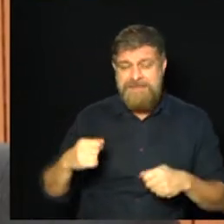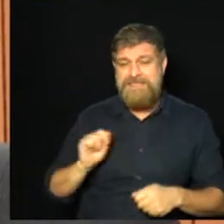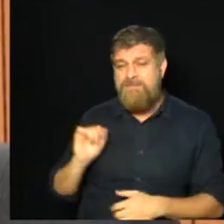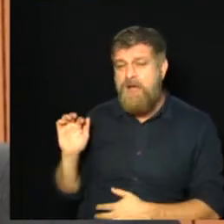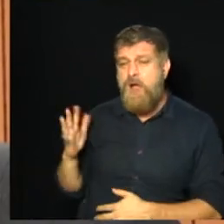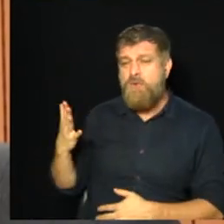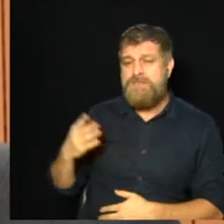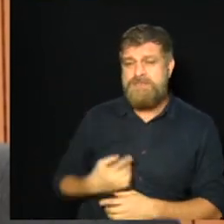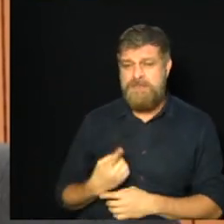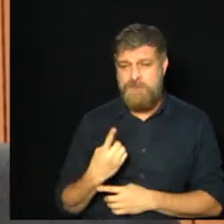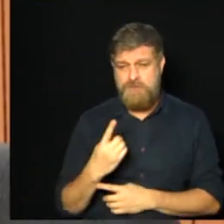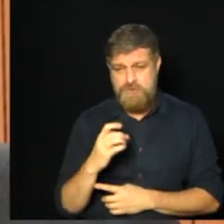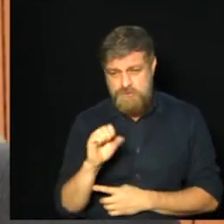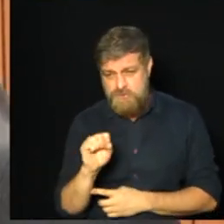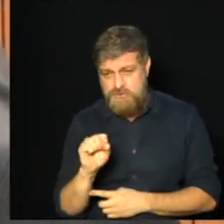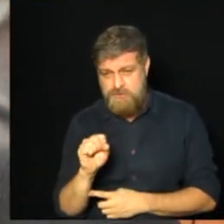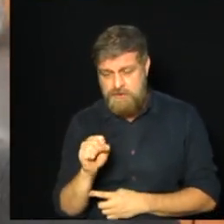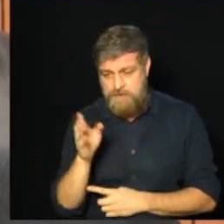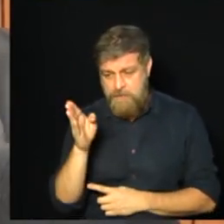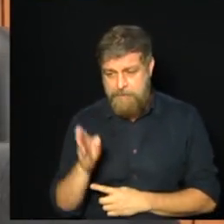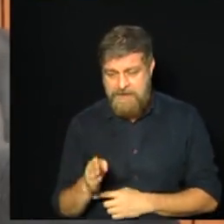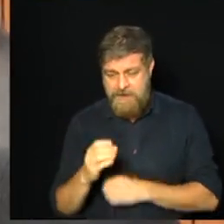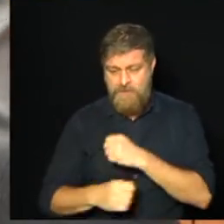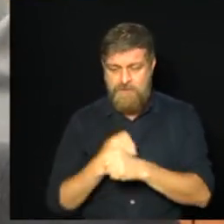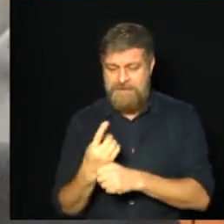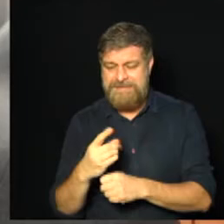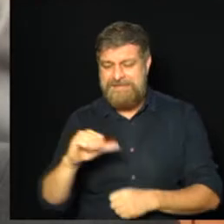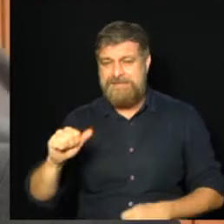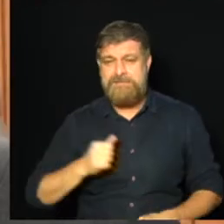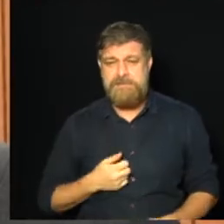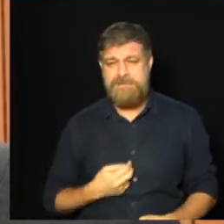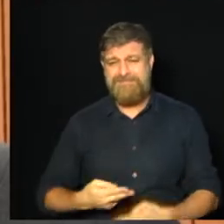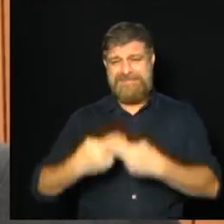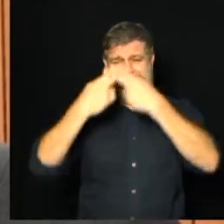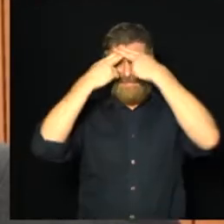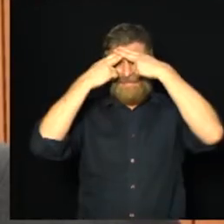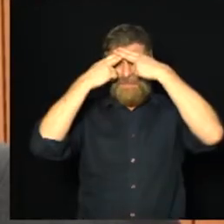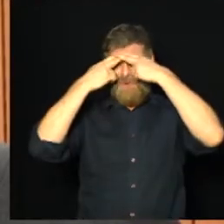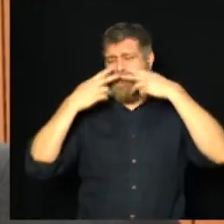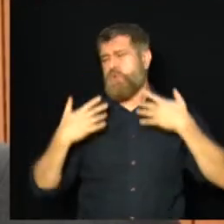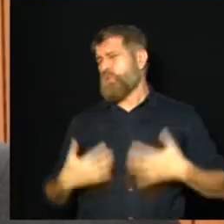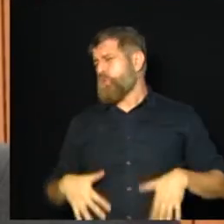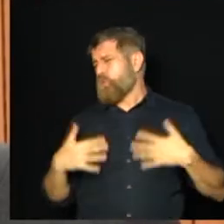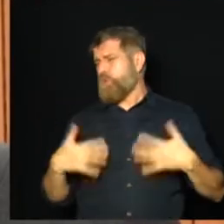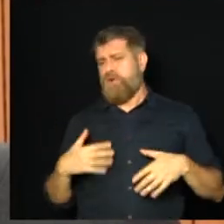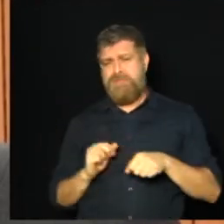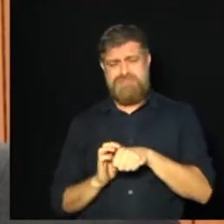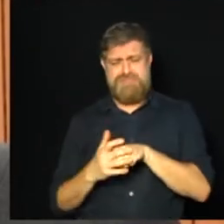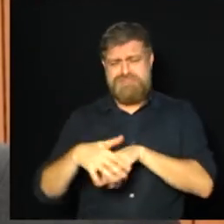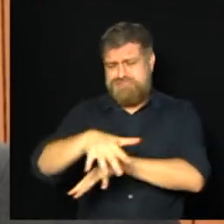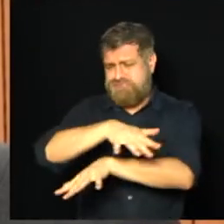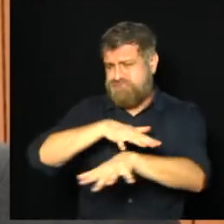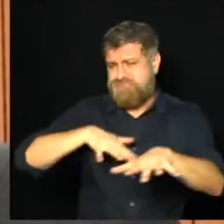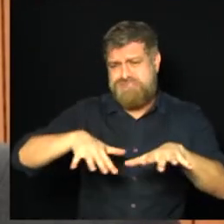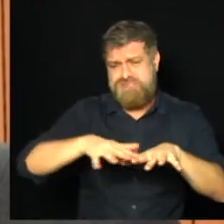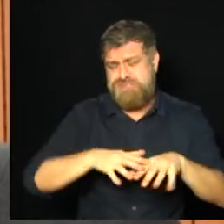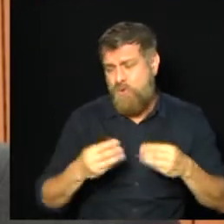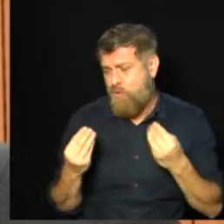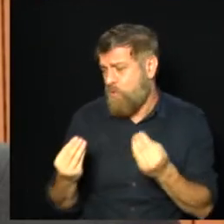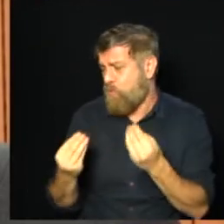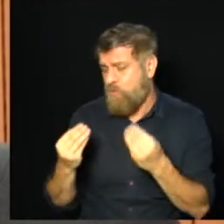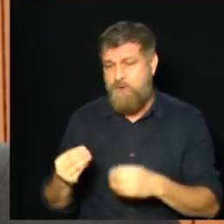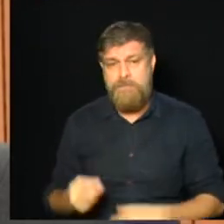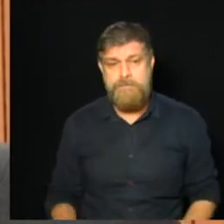feito em 18, 19, aconteceu esse trauma todo, que foi um negócio totalmente fora de propósito. Então, não